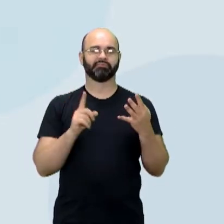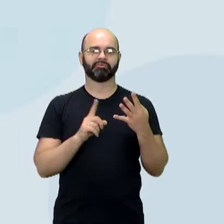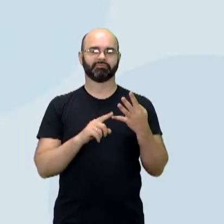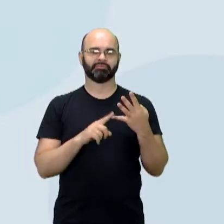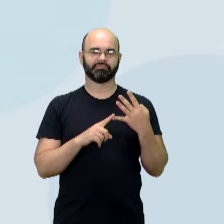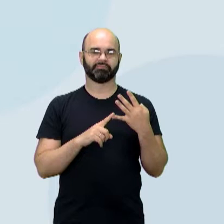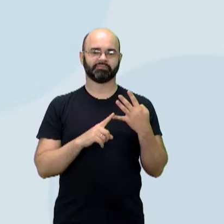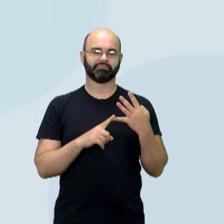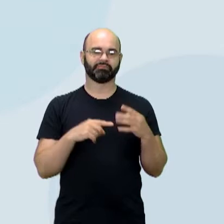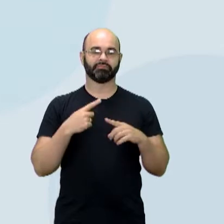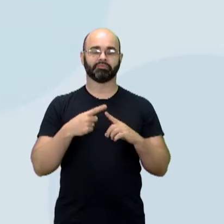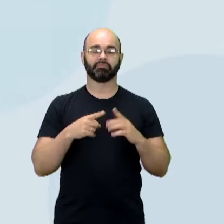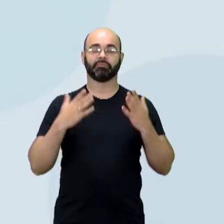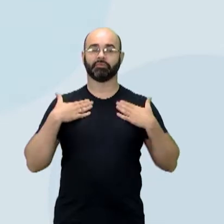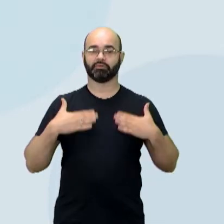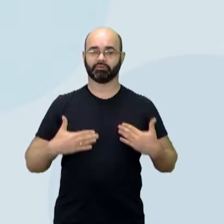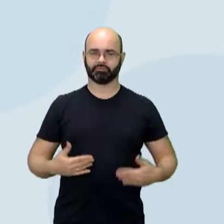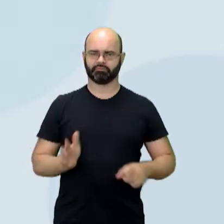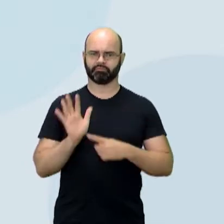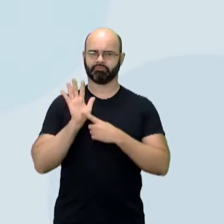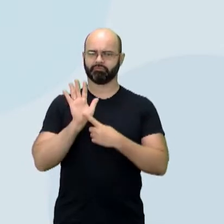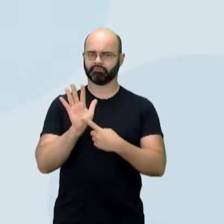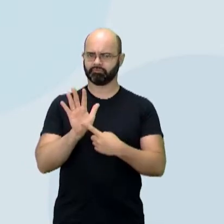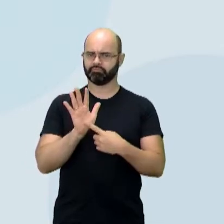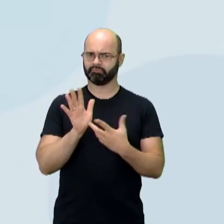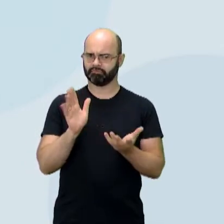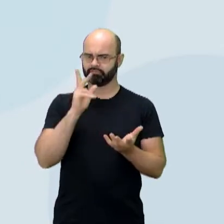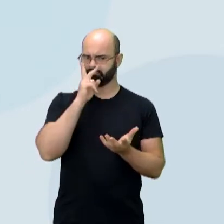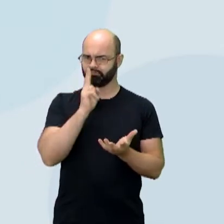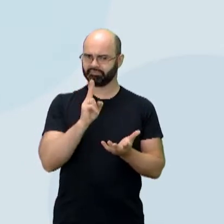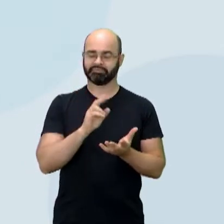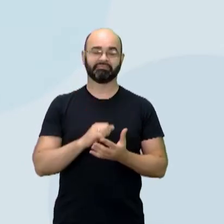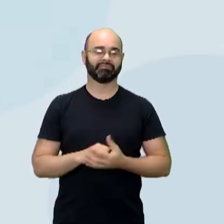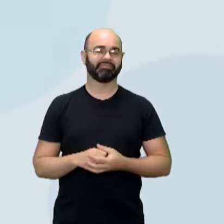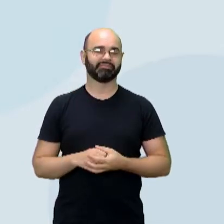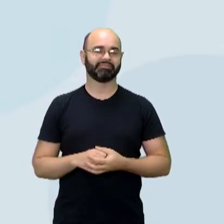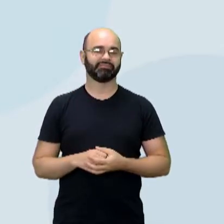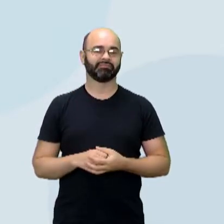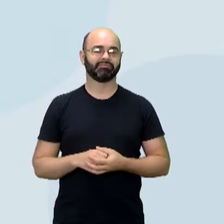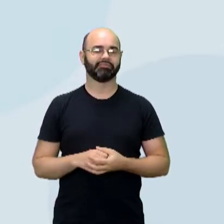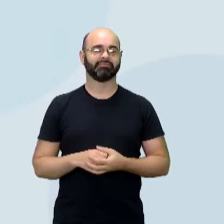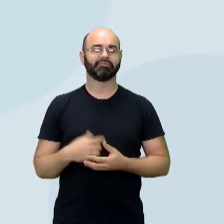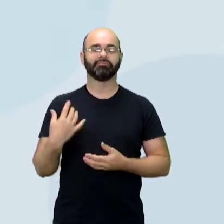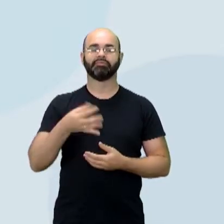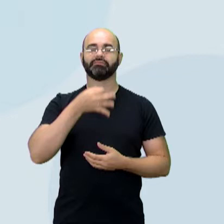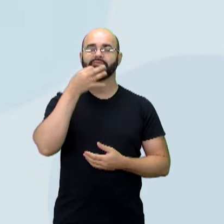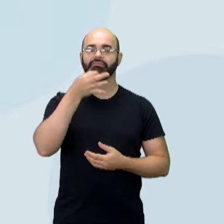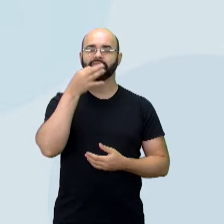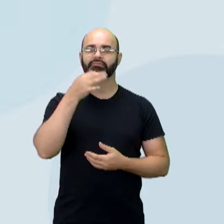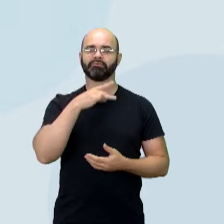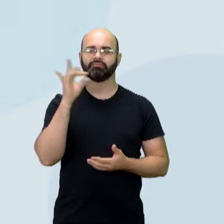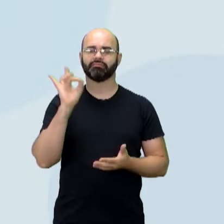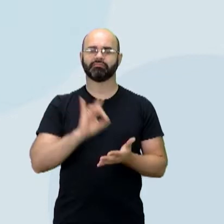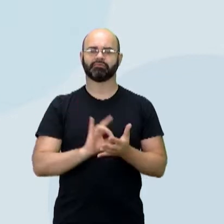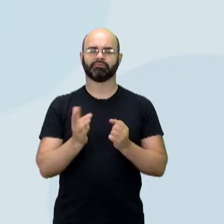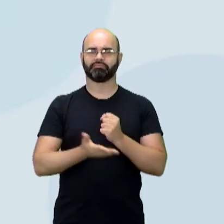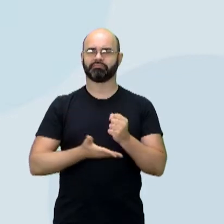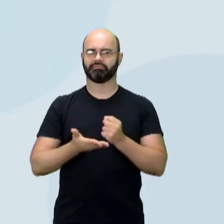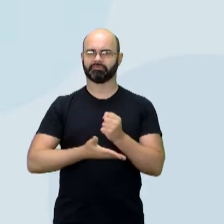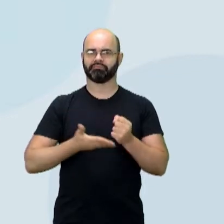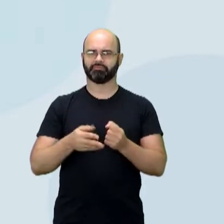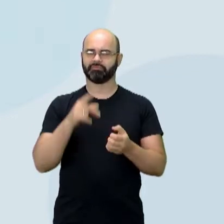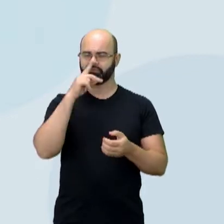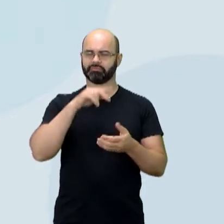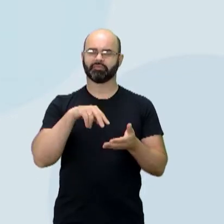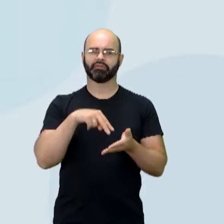característica corporal, eu acho que essa aqui foi longe, hein? Sugerir uma consistência firme, robusta,